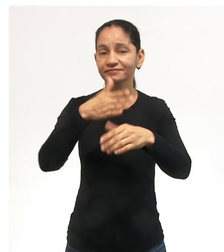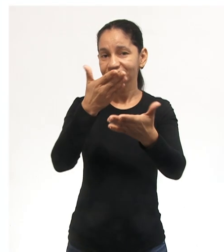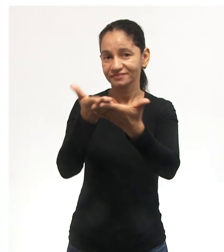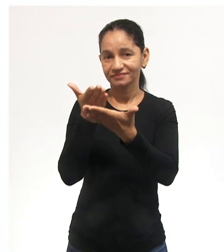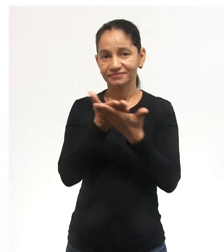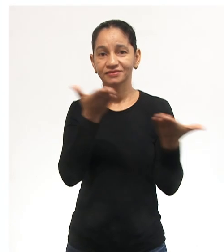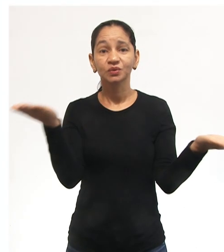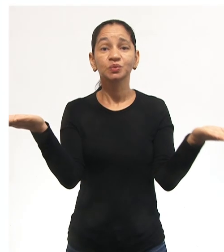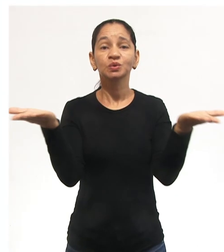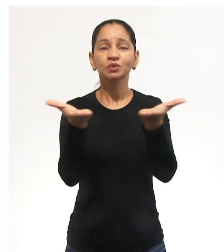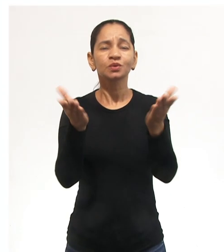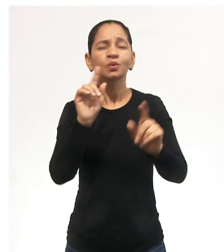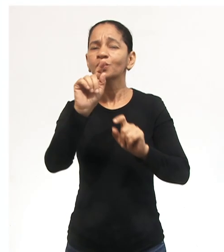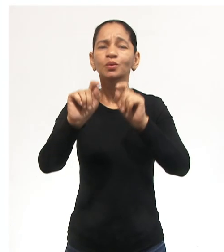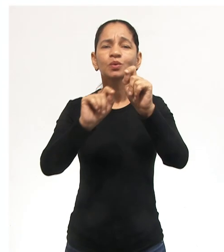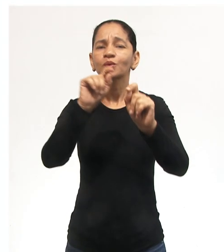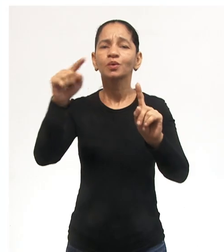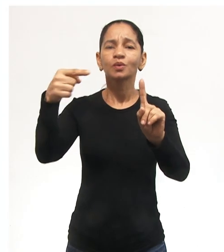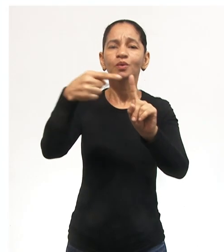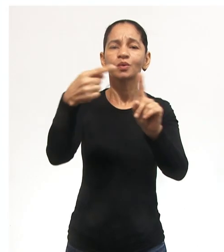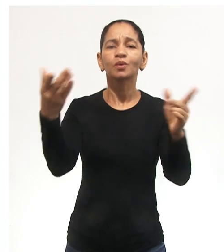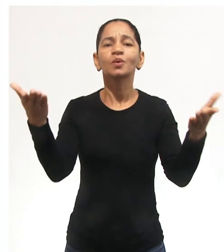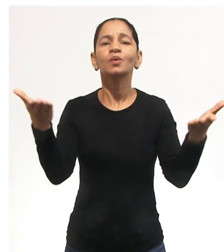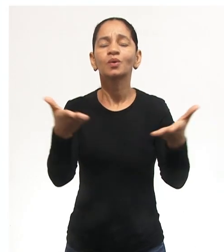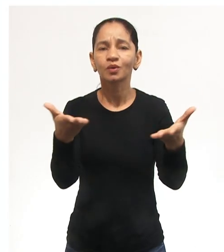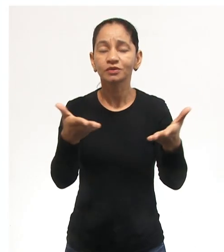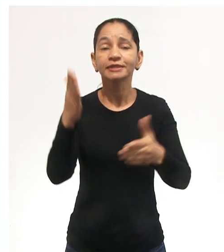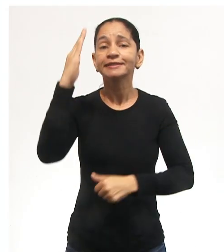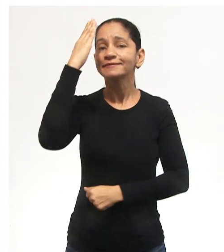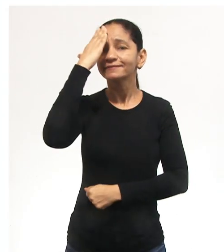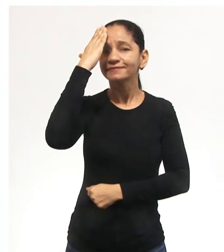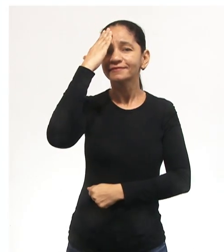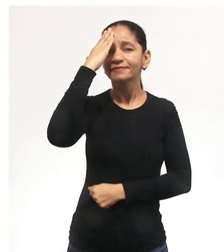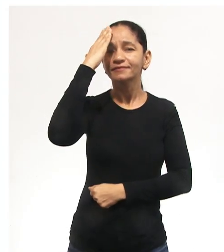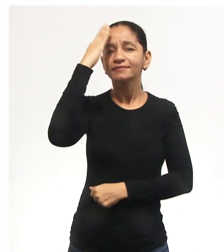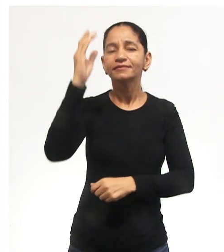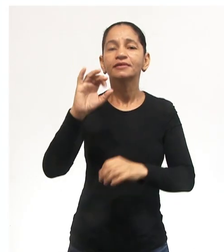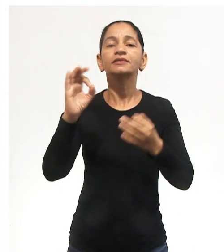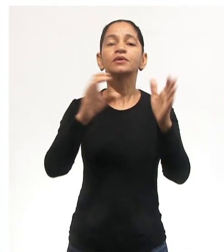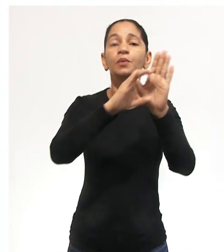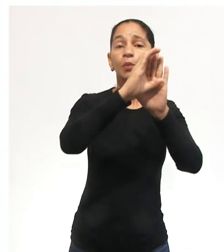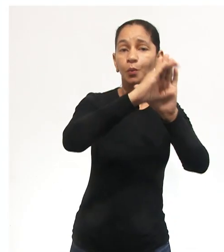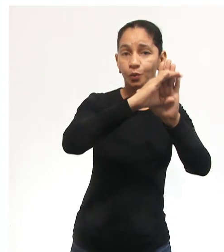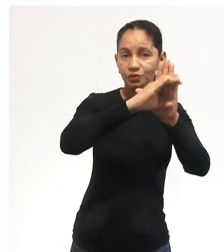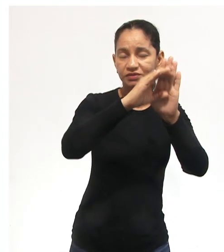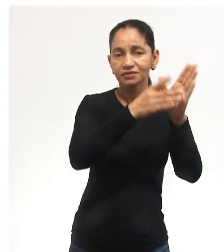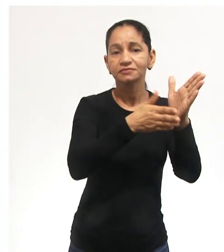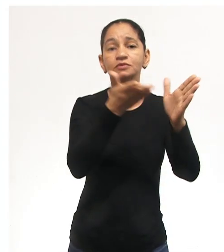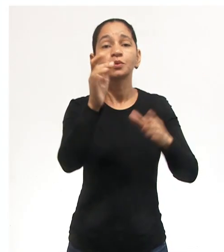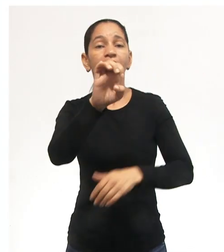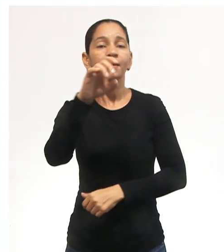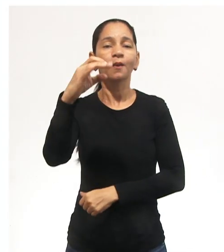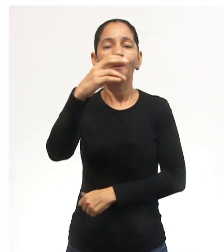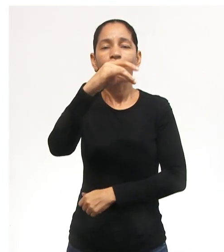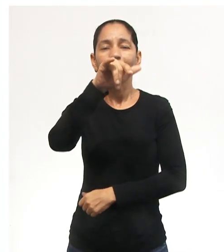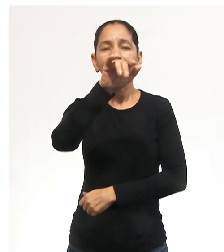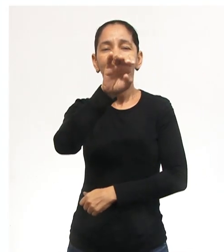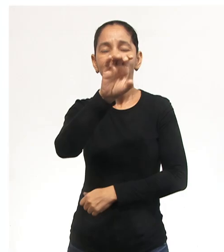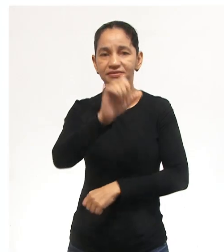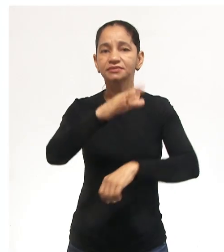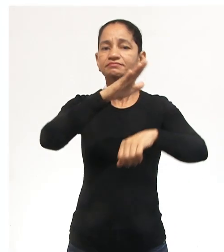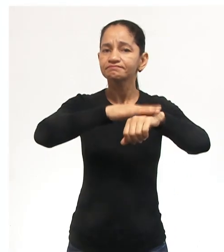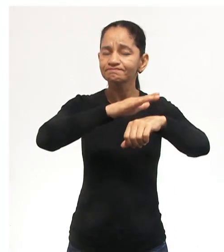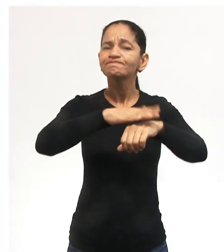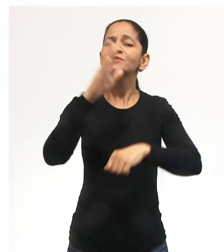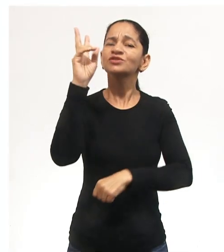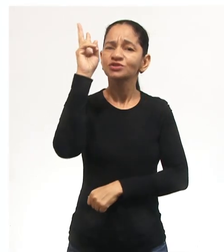hoje. Qual que é o objetivo da aula de hoje? Compreender os conceitos de e-commerce. Vamos relembrar que